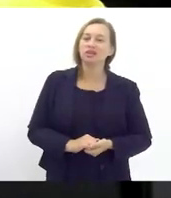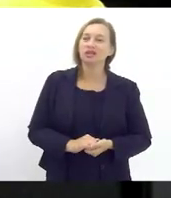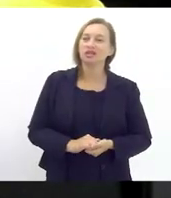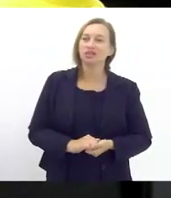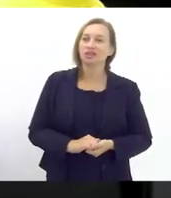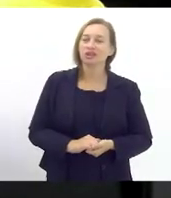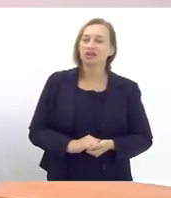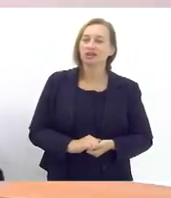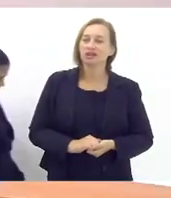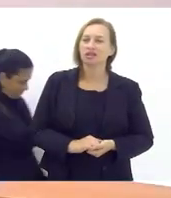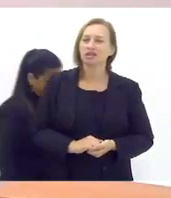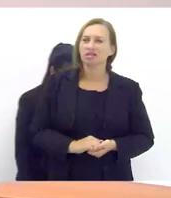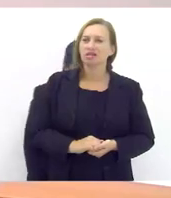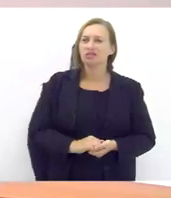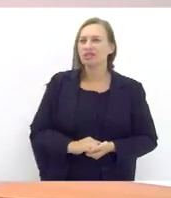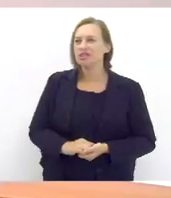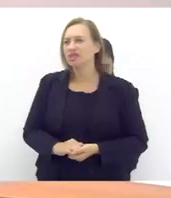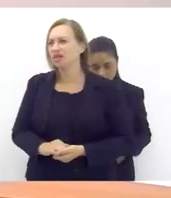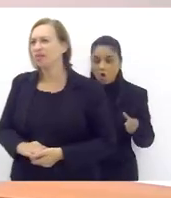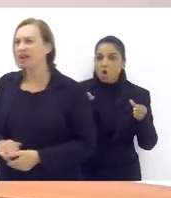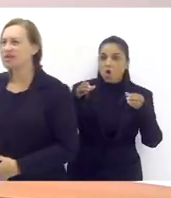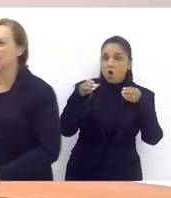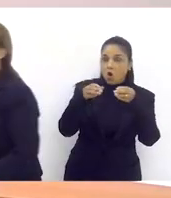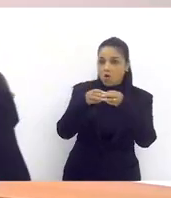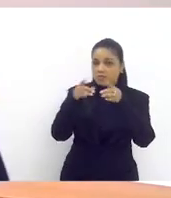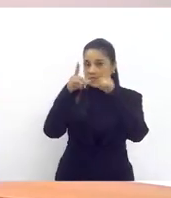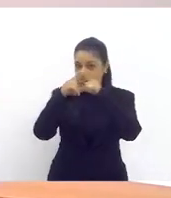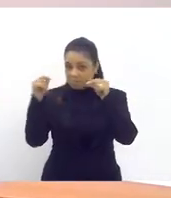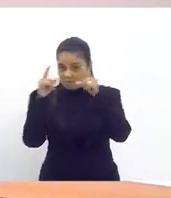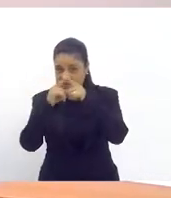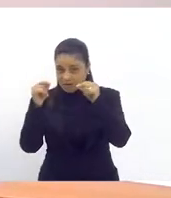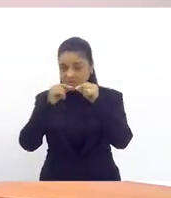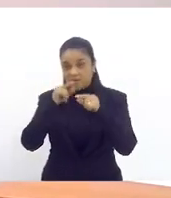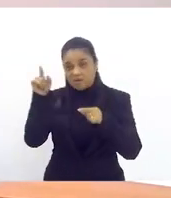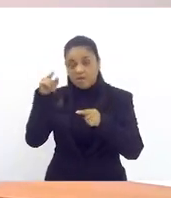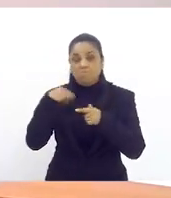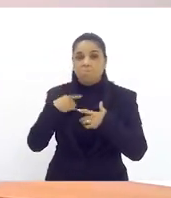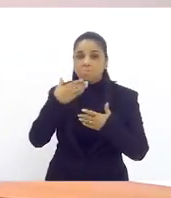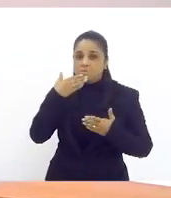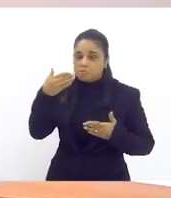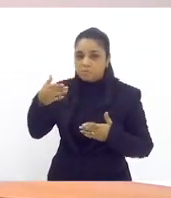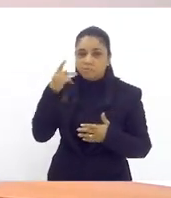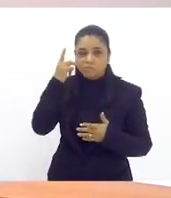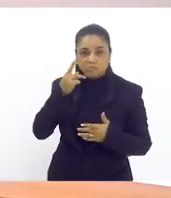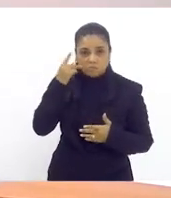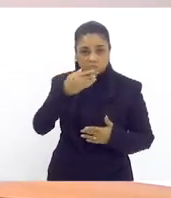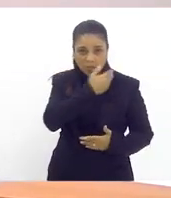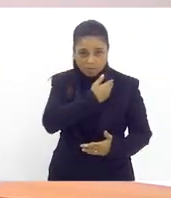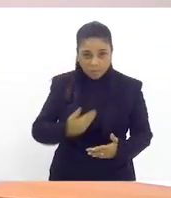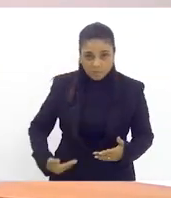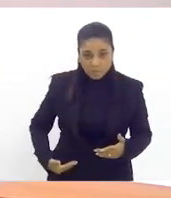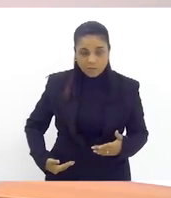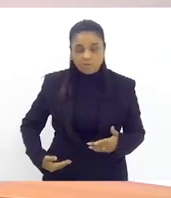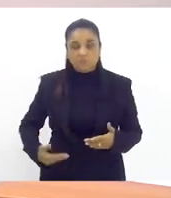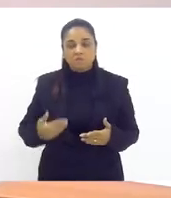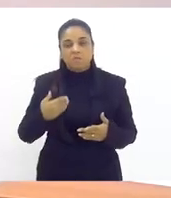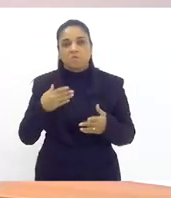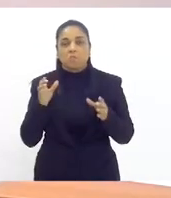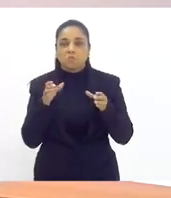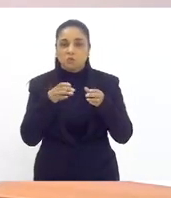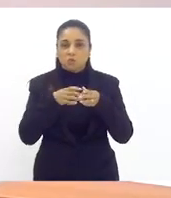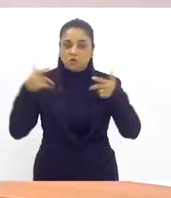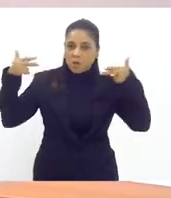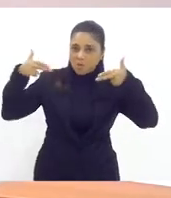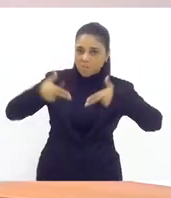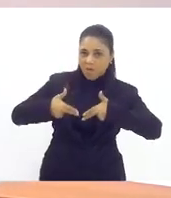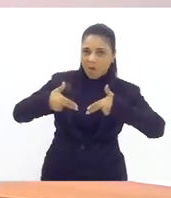comissão a Brasília para poder pedir políticas públicas para gente definitivamente aí senhora